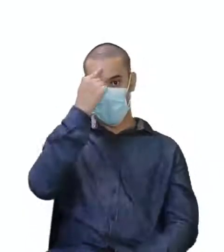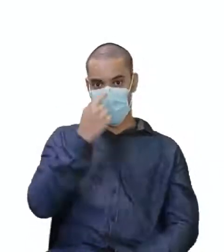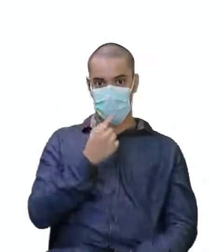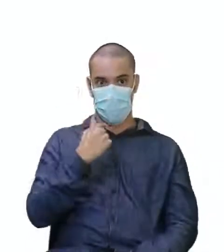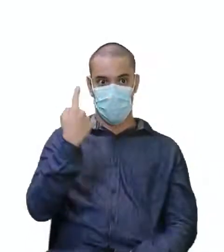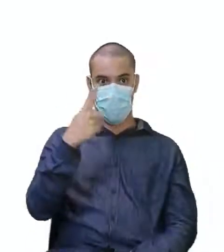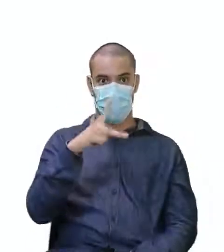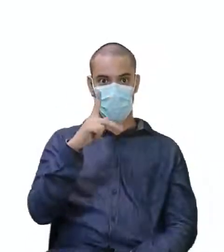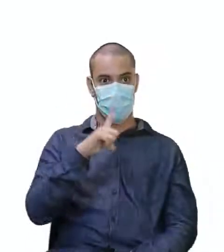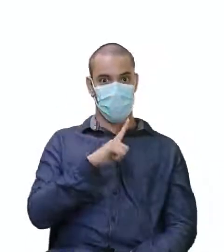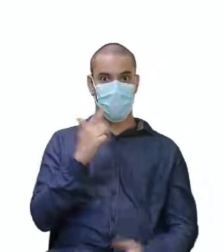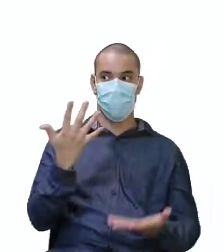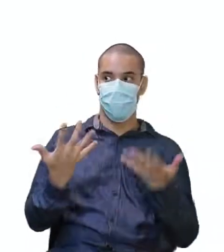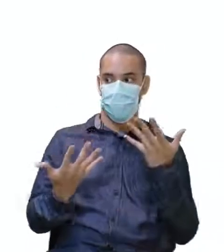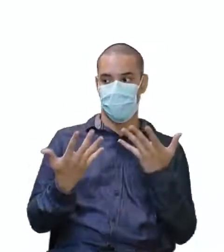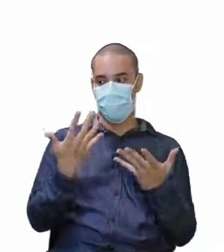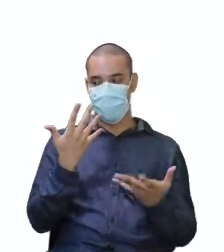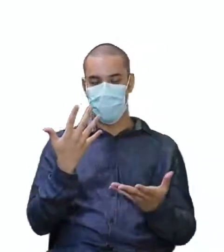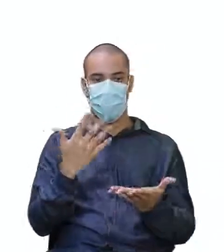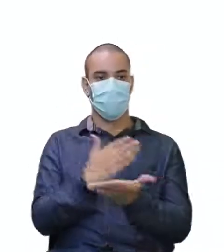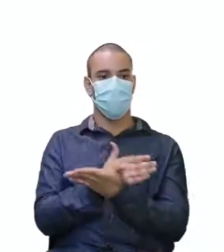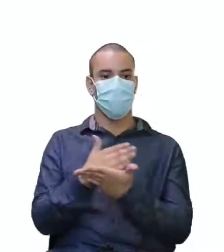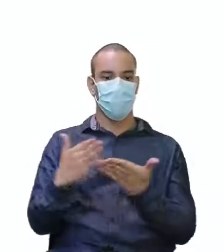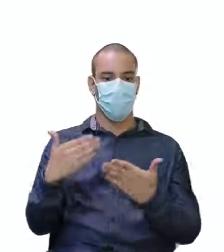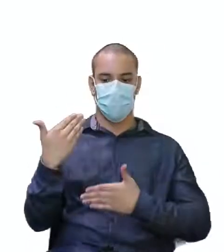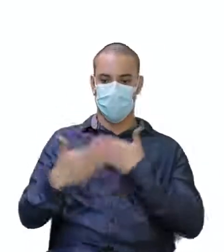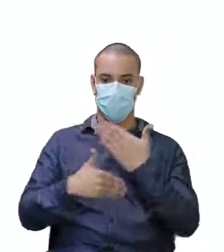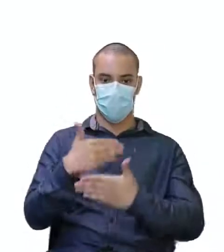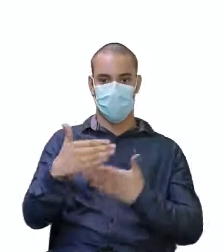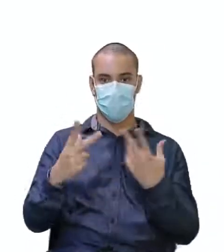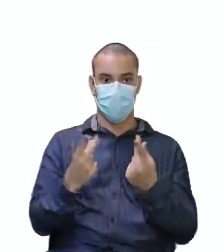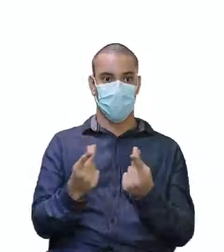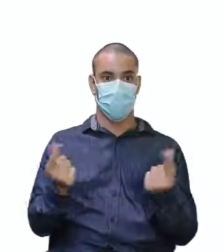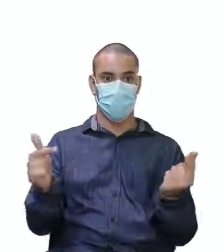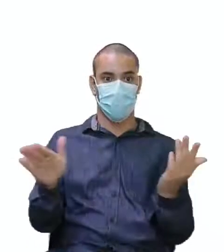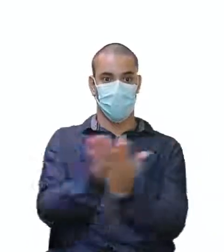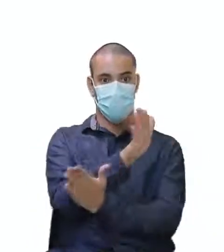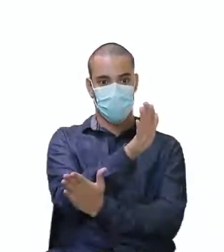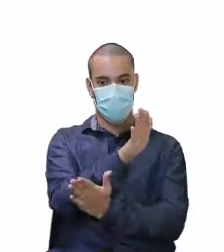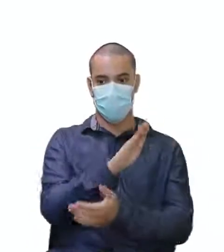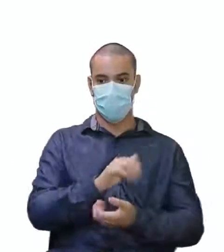fique comprometida, né? Começando aí até processos de extinção.